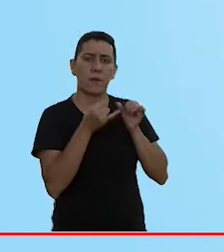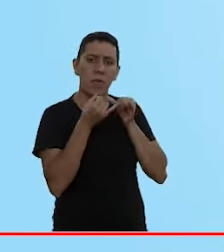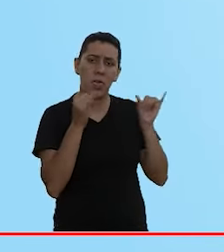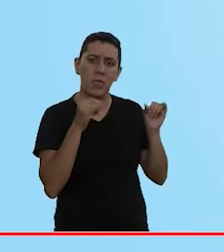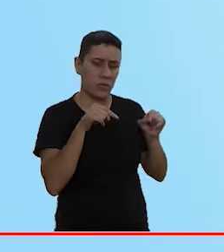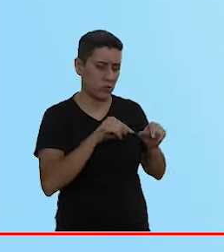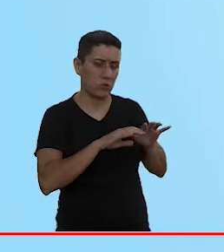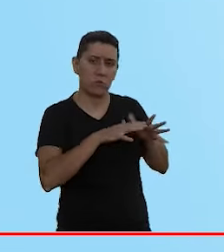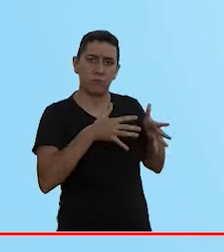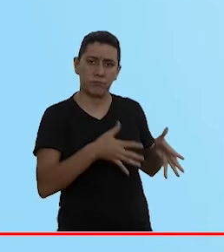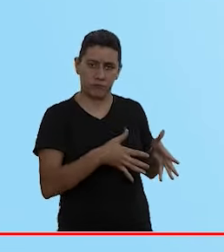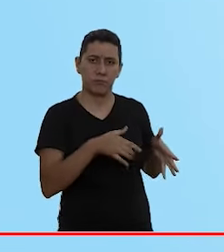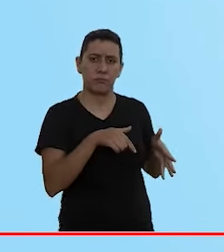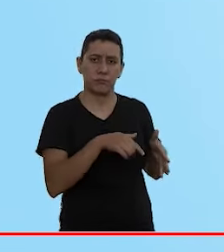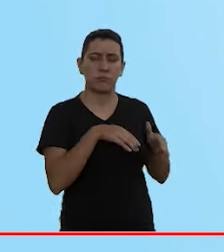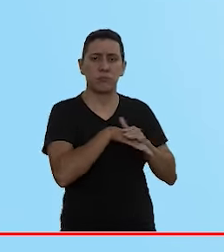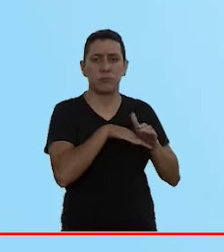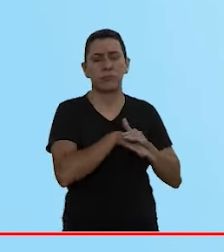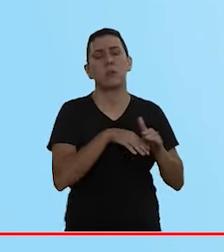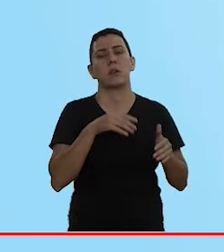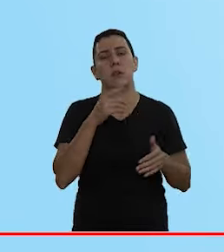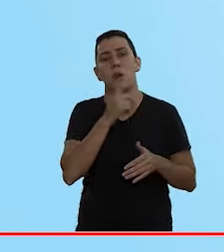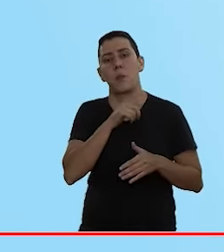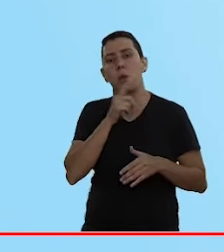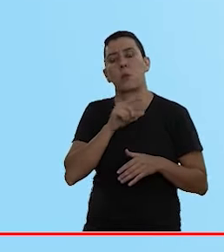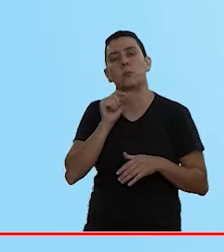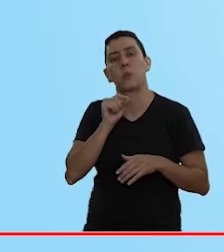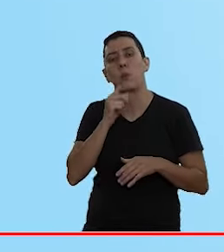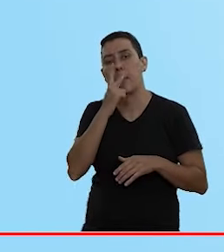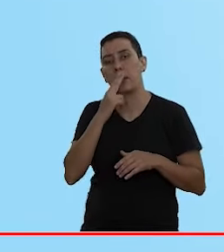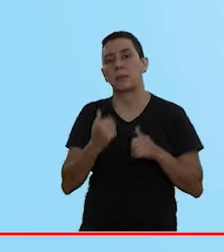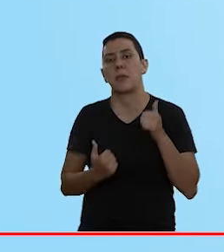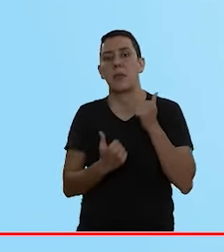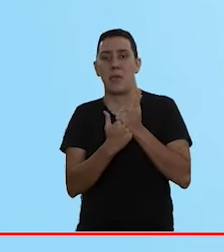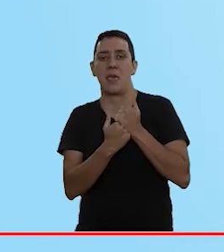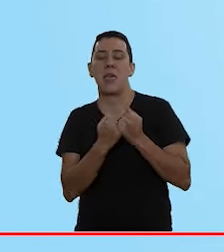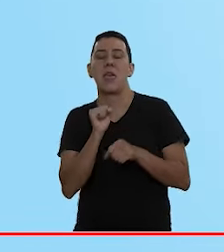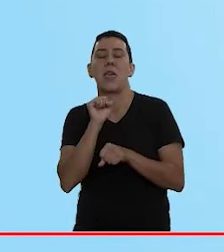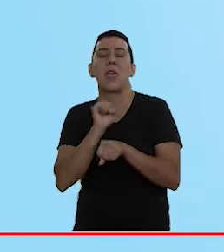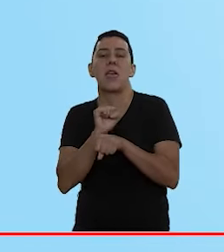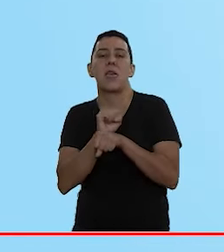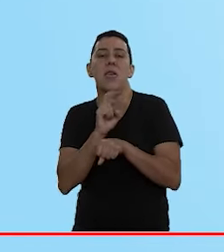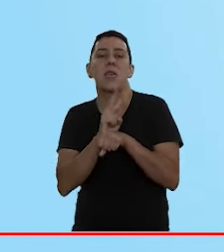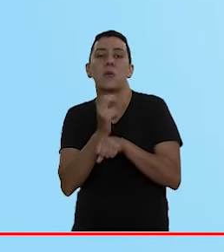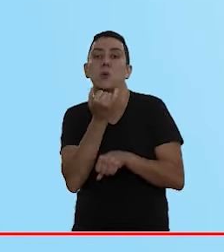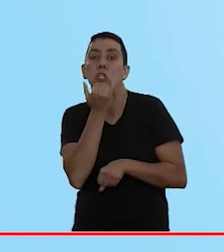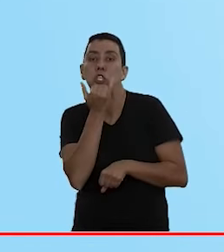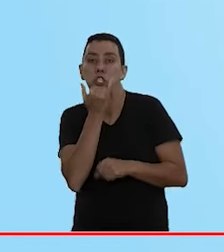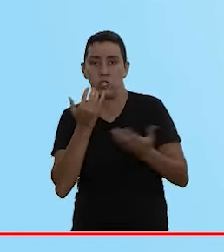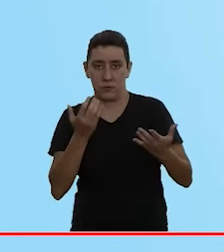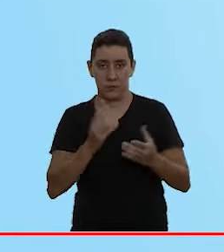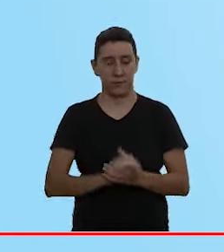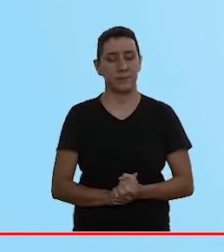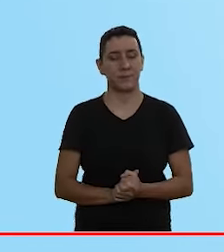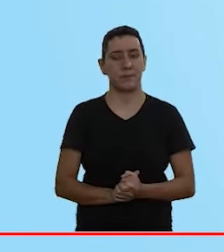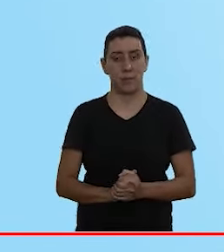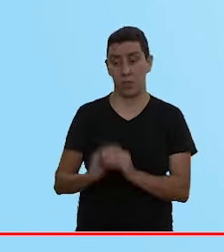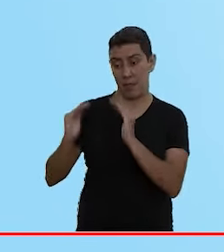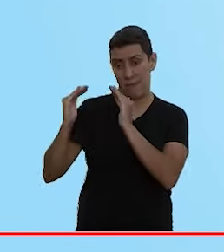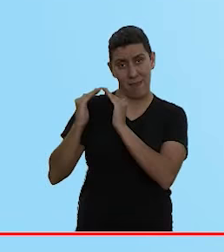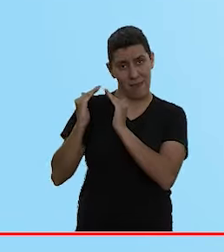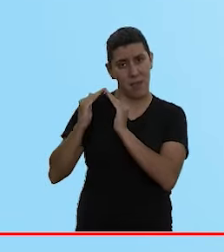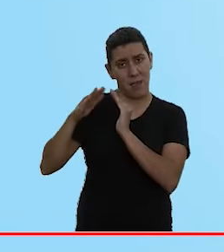seu autoconsumo e também ter uma funcionalidade de backup na sua rede. E o cenário residencial, em potência, o